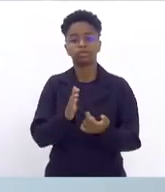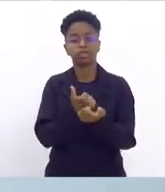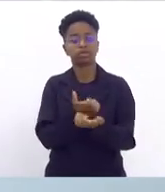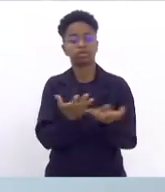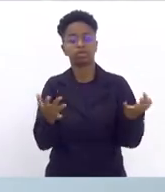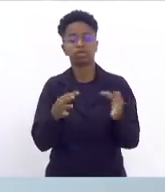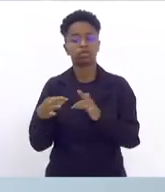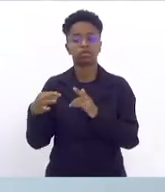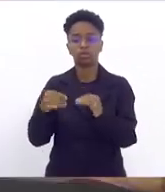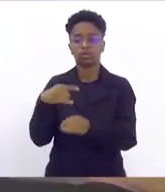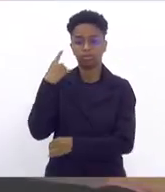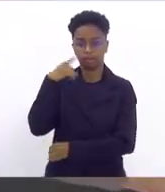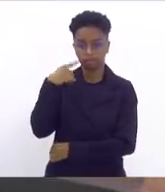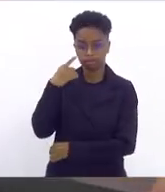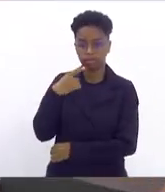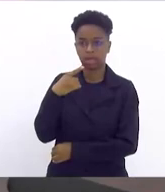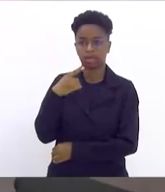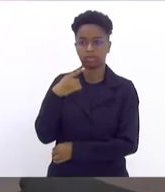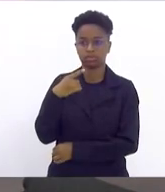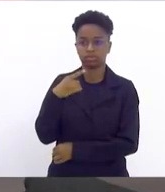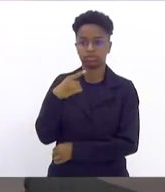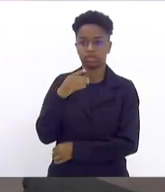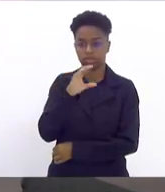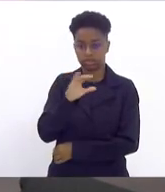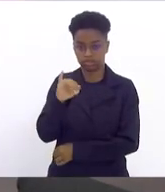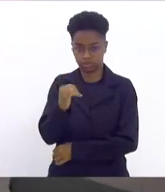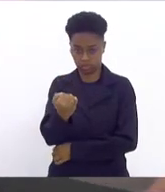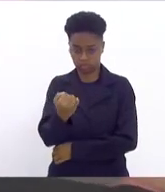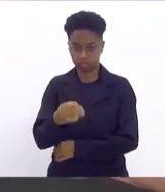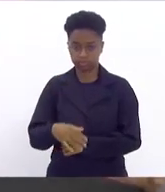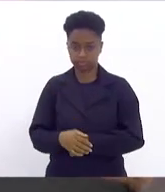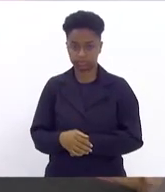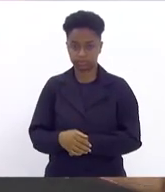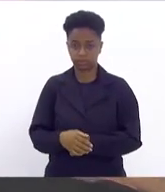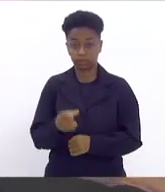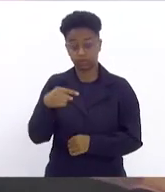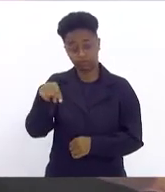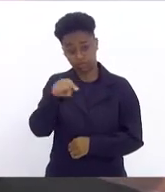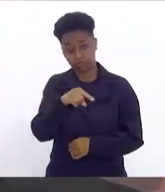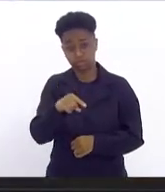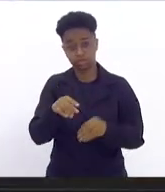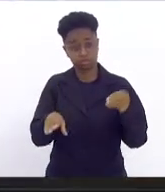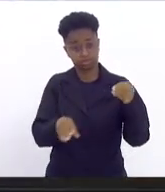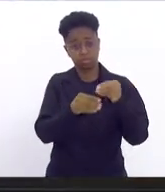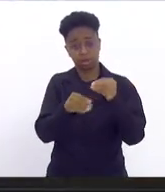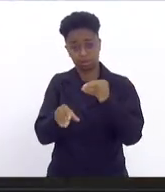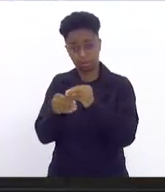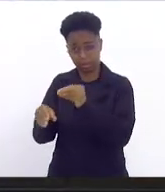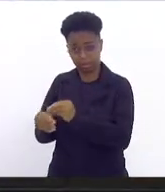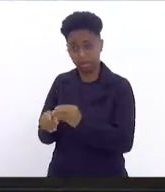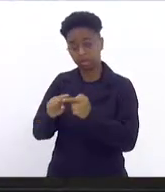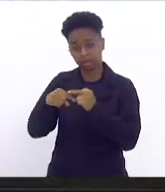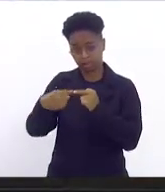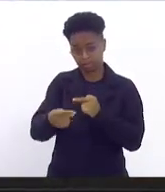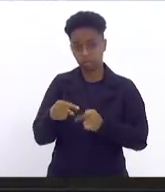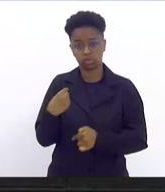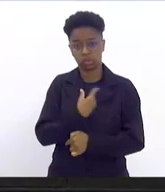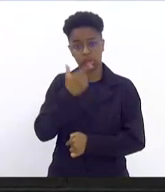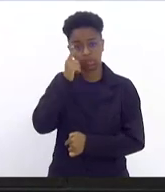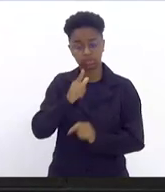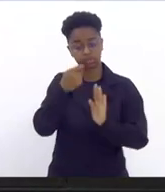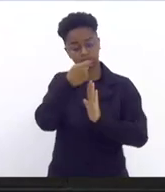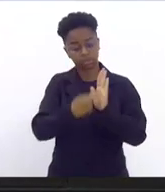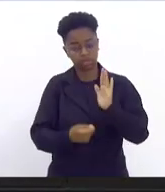deputados titulares e suplentes da CCJ, para que Vossas Excelências façam as contribuições e a gente possa chegar a um texto